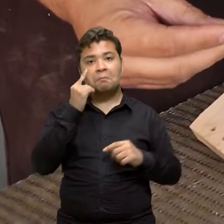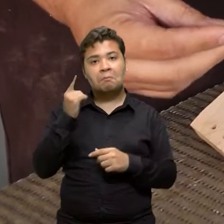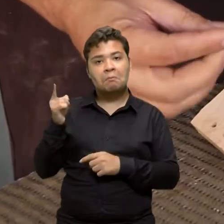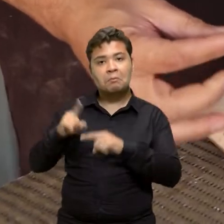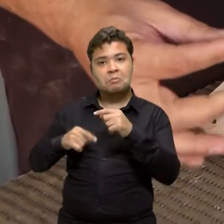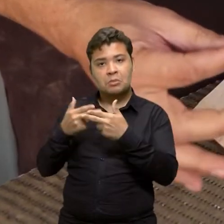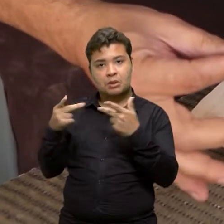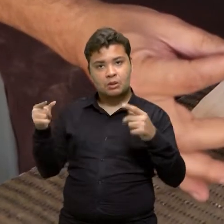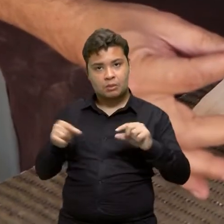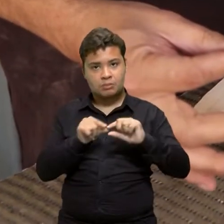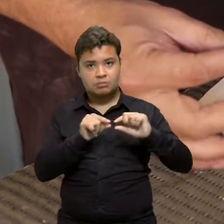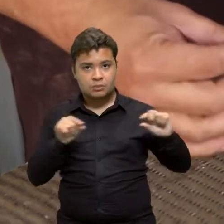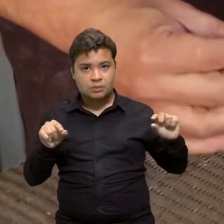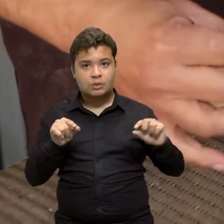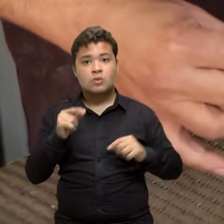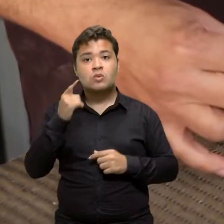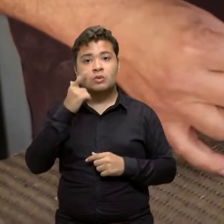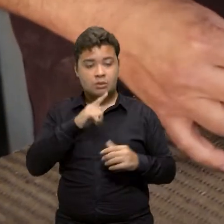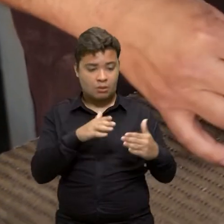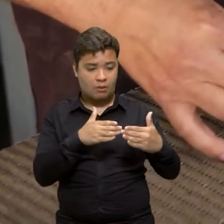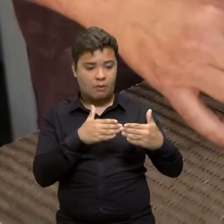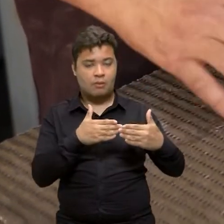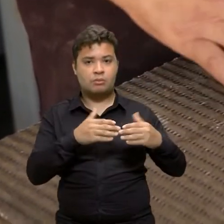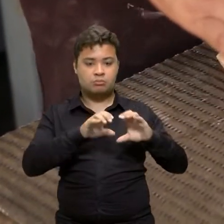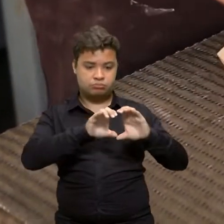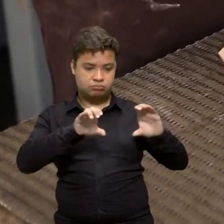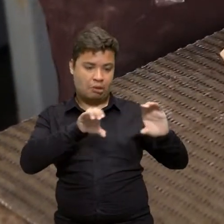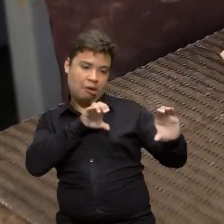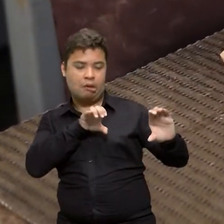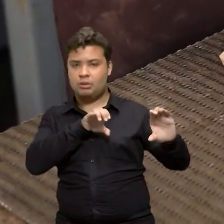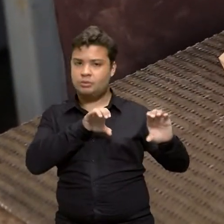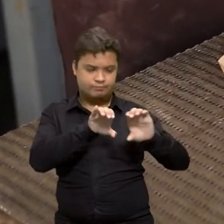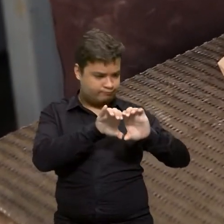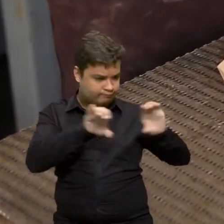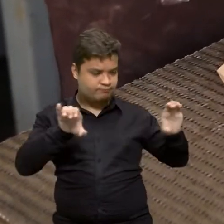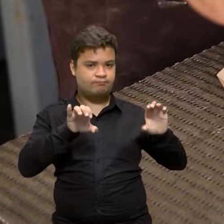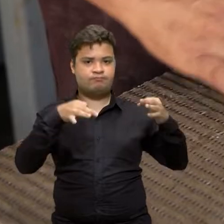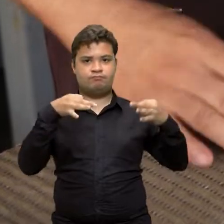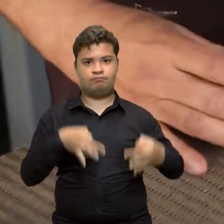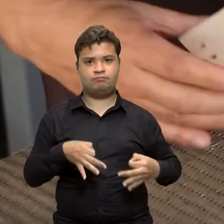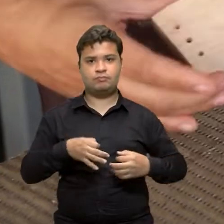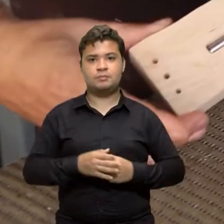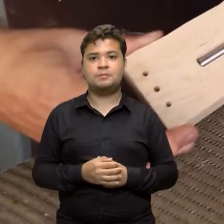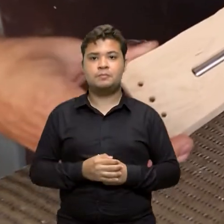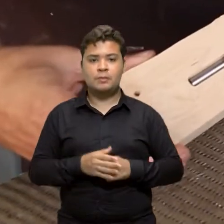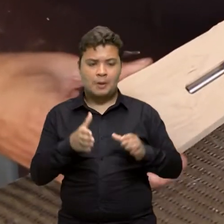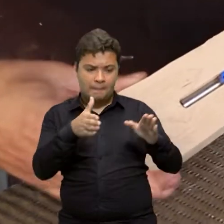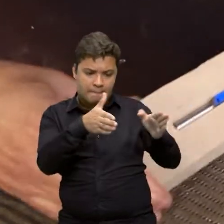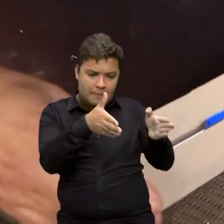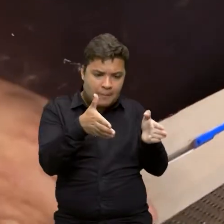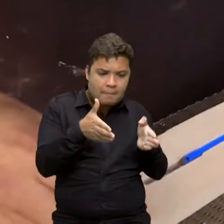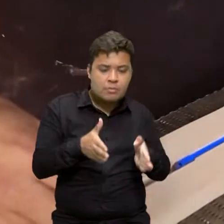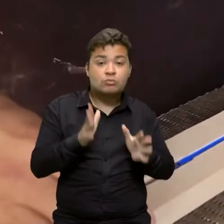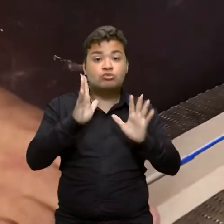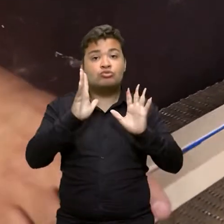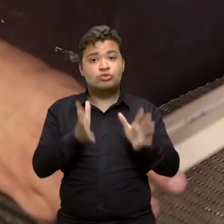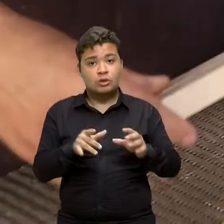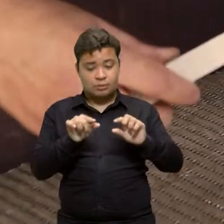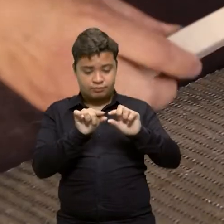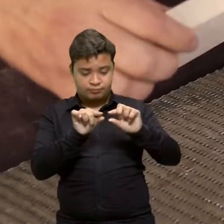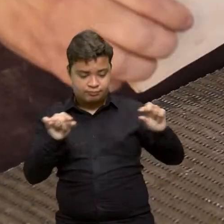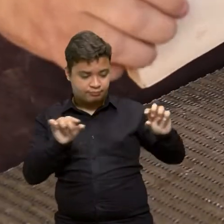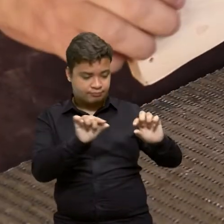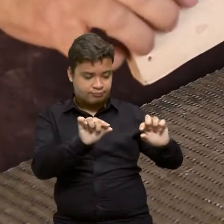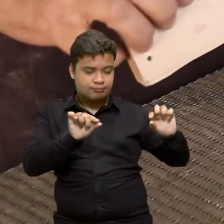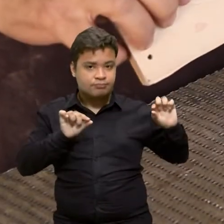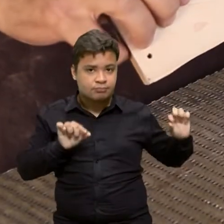aqui é onde a gente vai desempenar, regular o braço da guitarra. Ele vem aqui dentro. E depois que ele está cortado assim, a gente coloca essa peça aqui